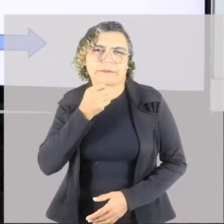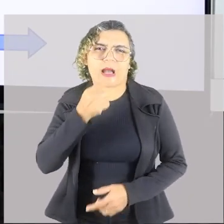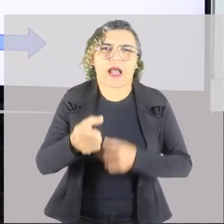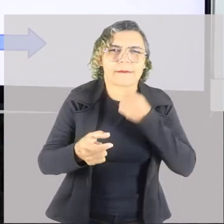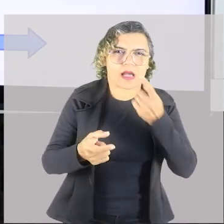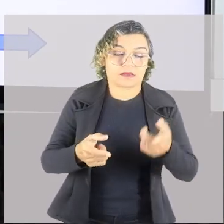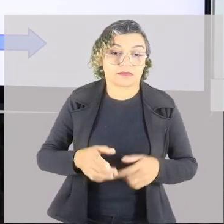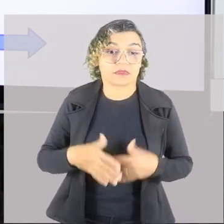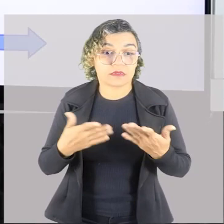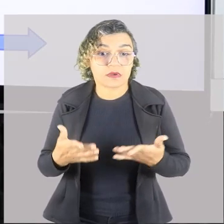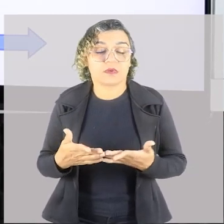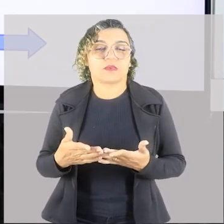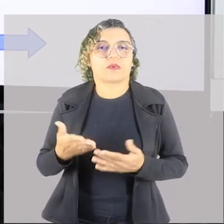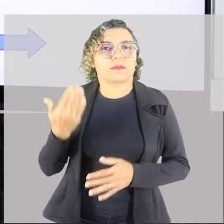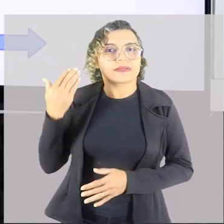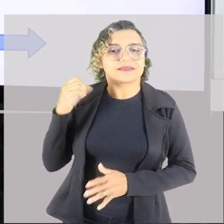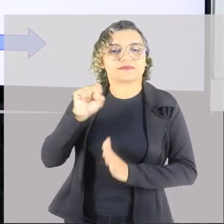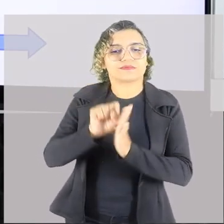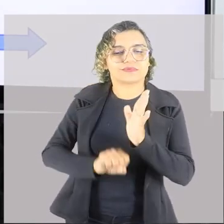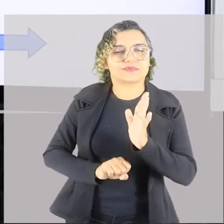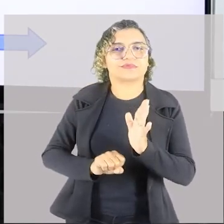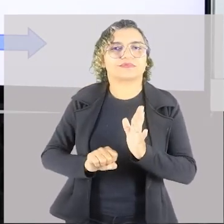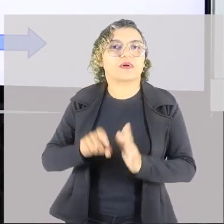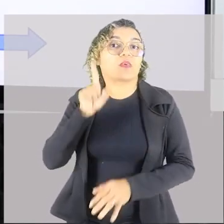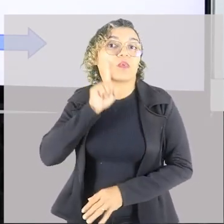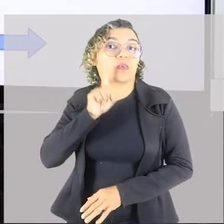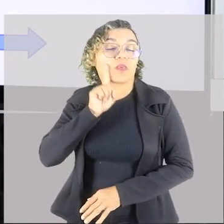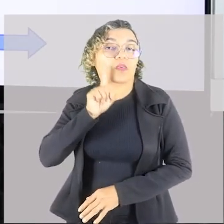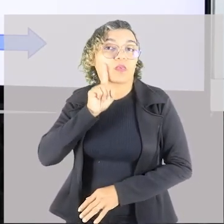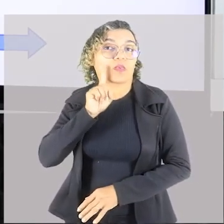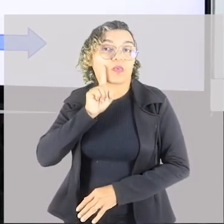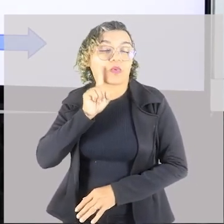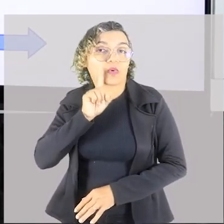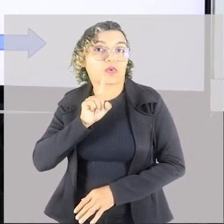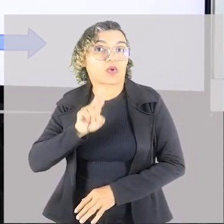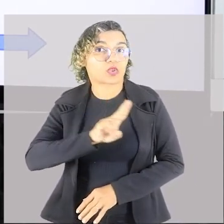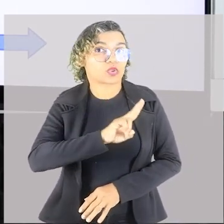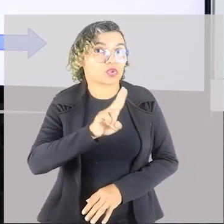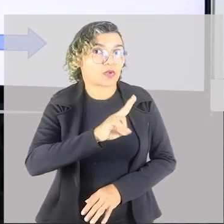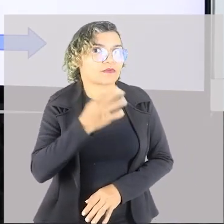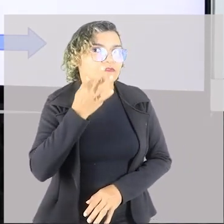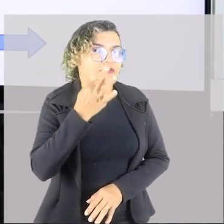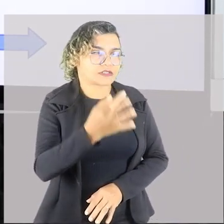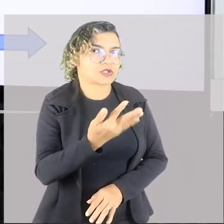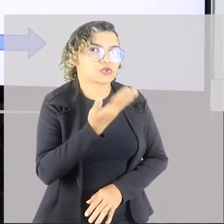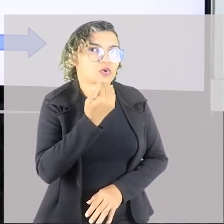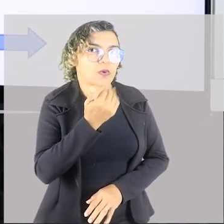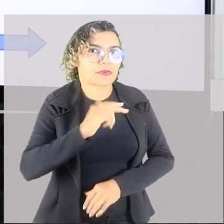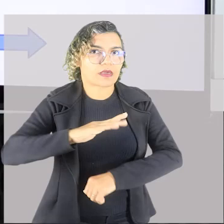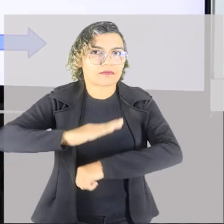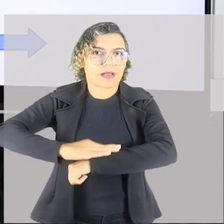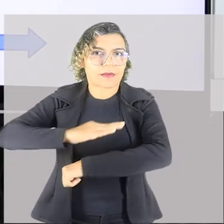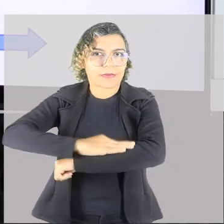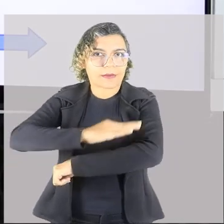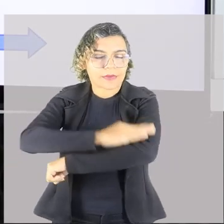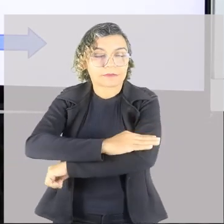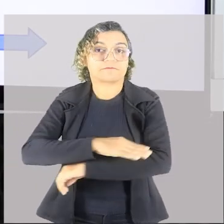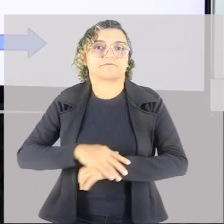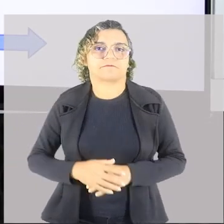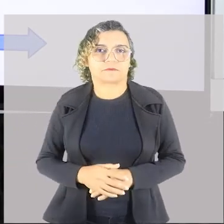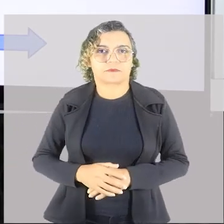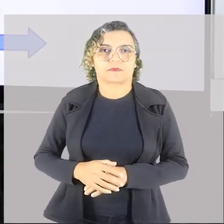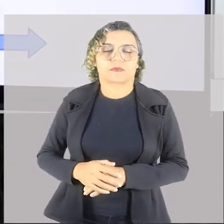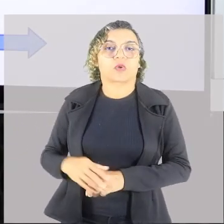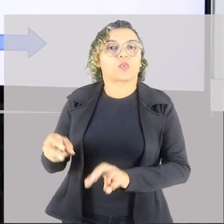os americanos denominavam os franceses de comedores de rãs. Os índios Kaapó, que é